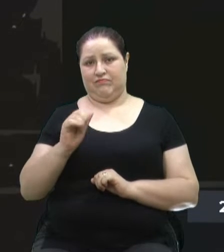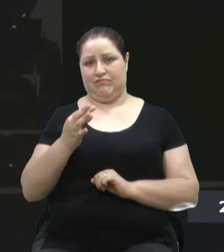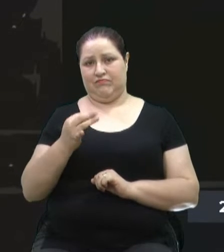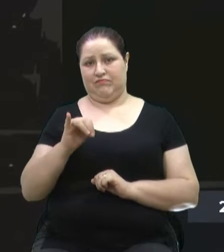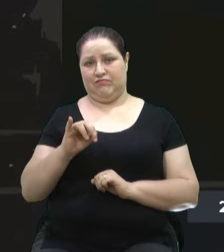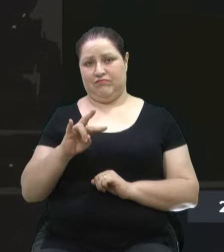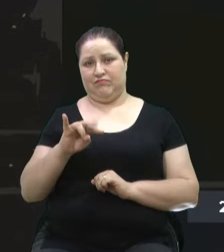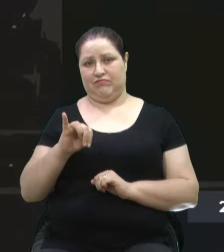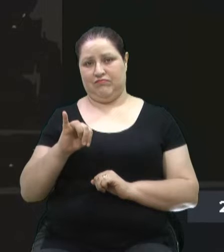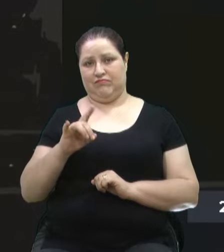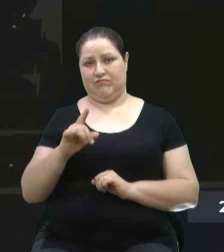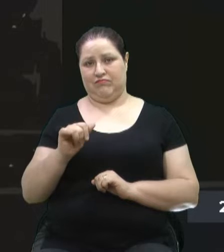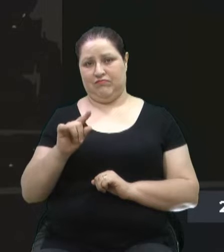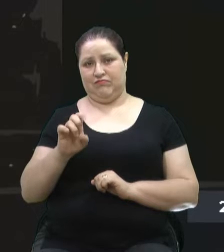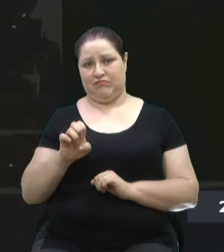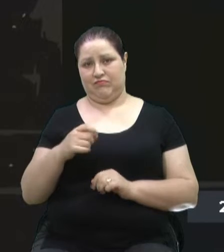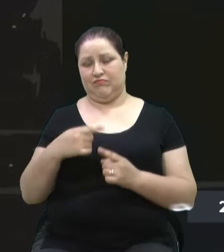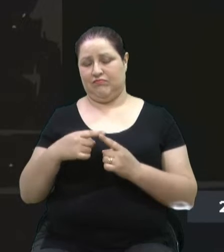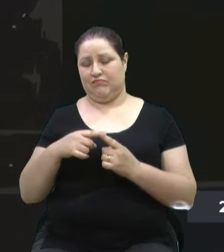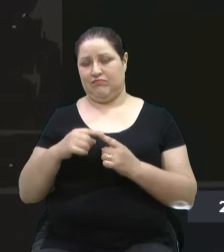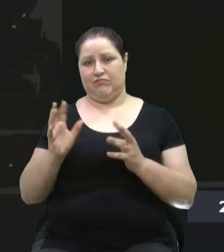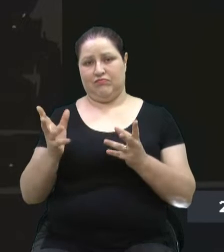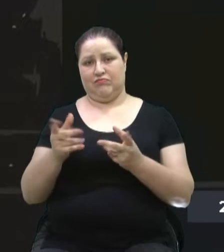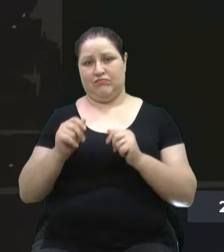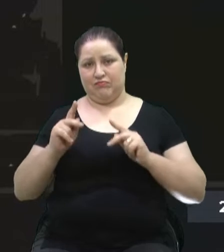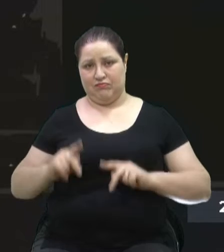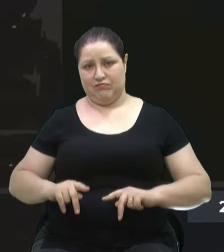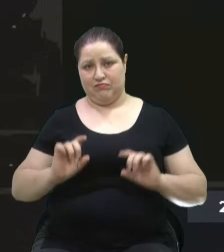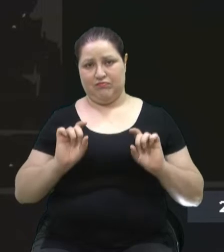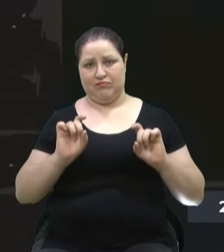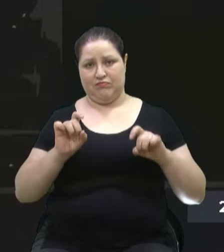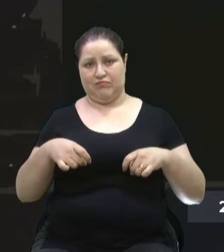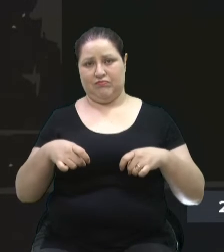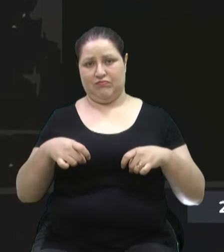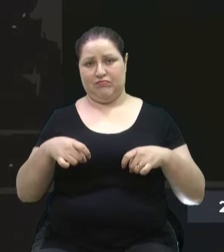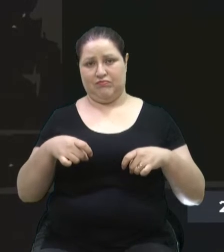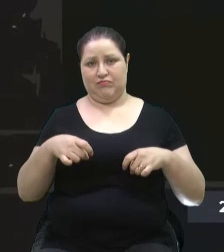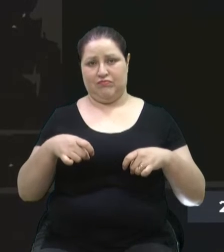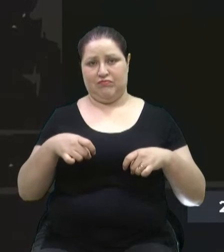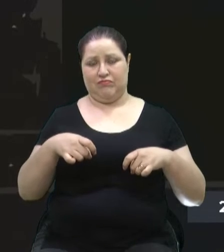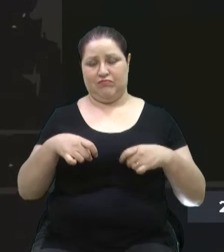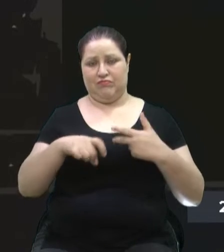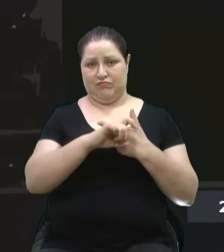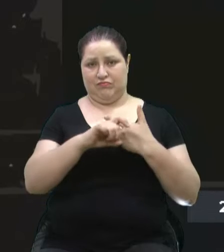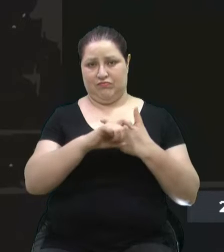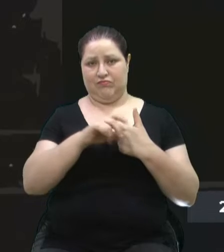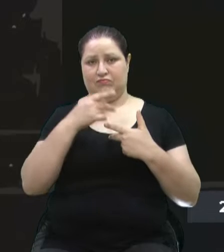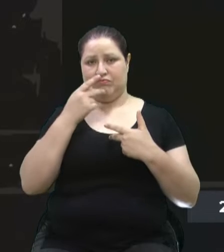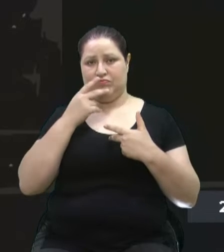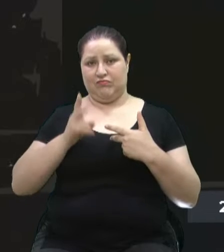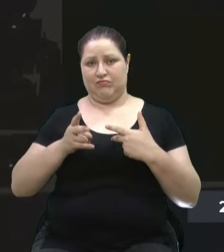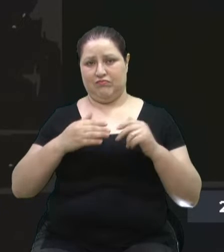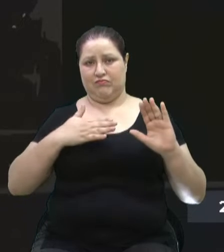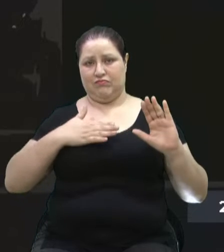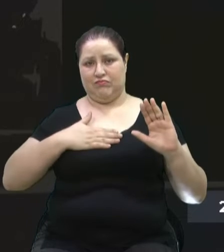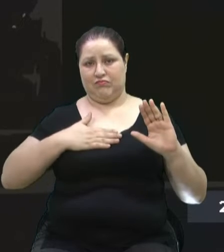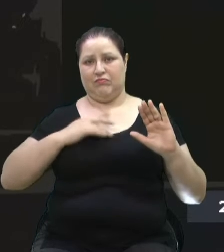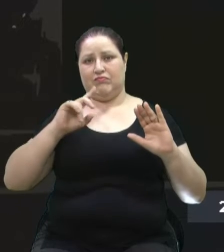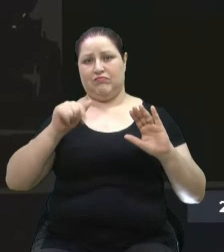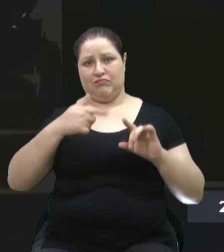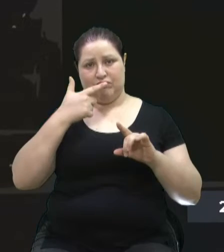se comprometendo e prometendo, né, que após eleito vão resolver os problemas da cidade.